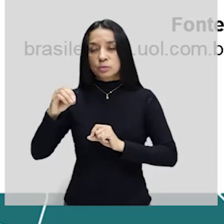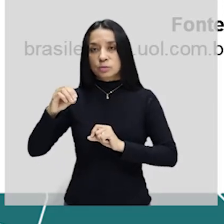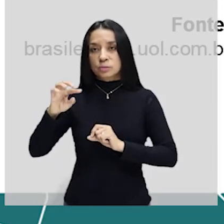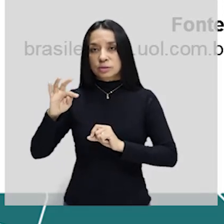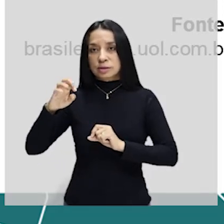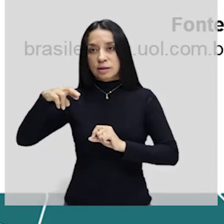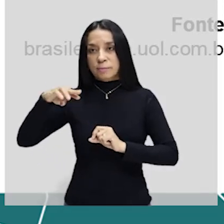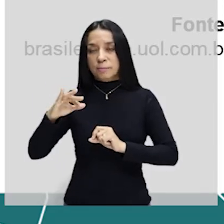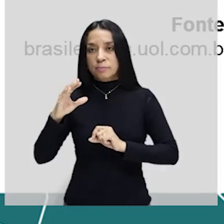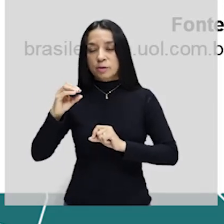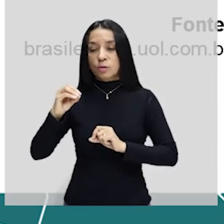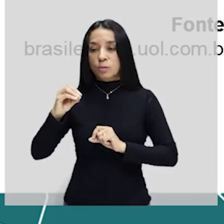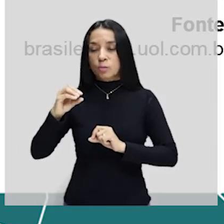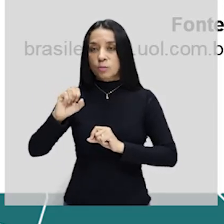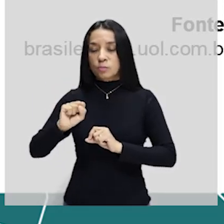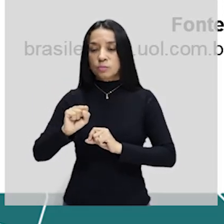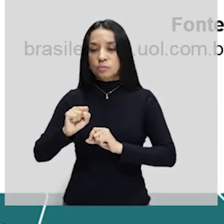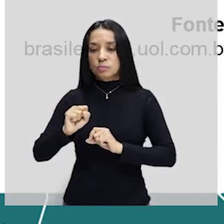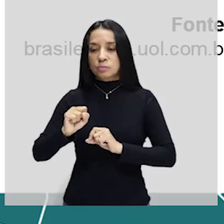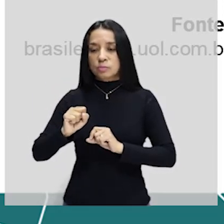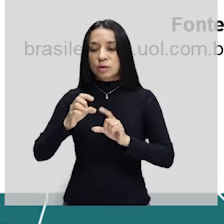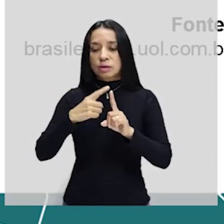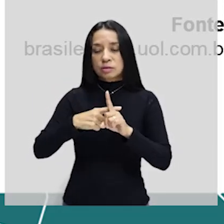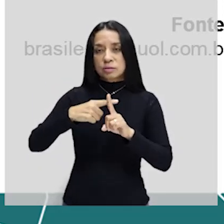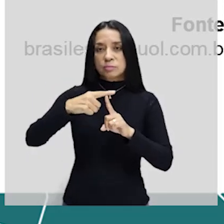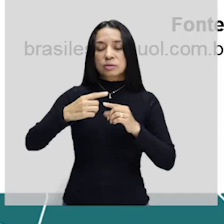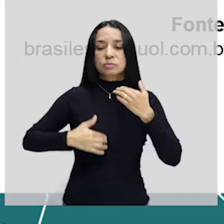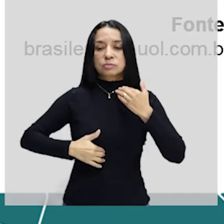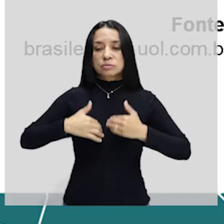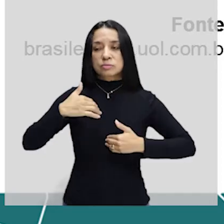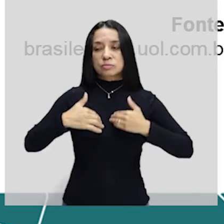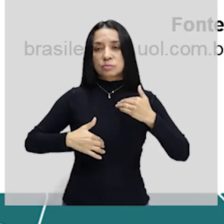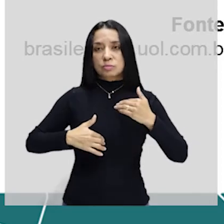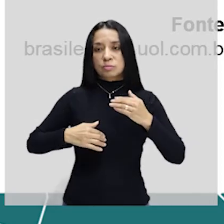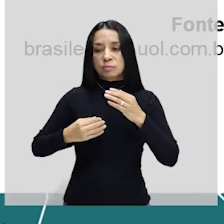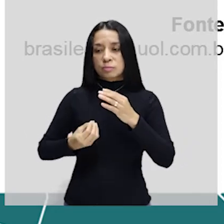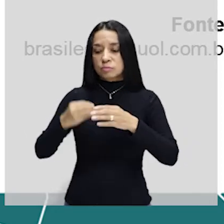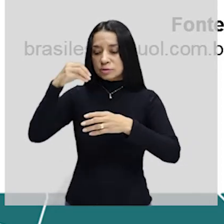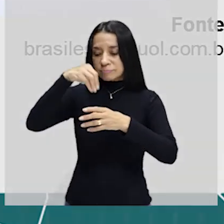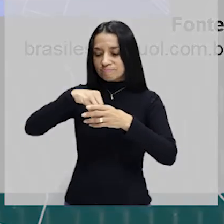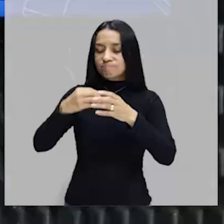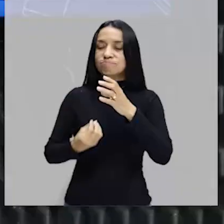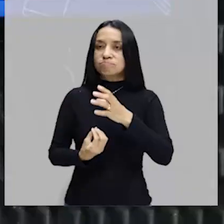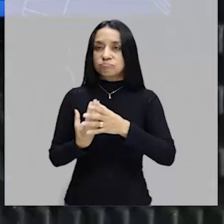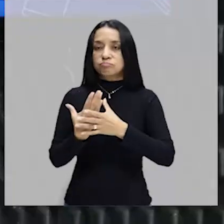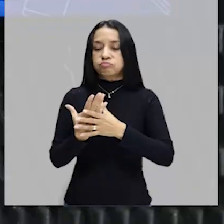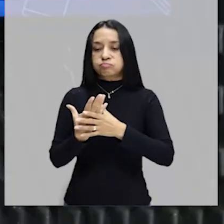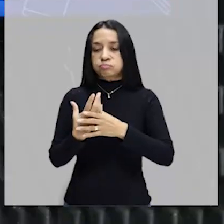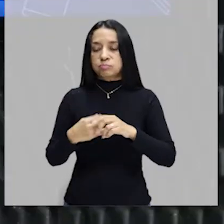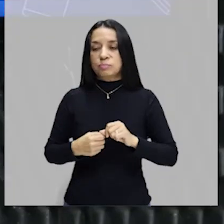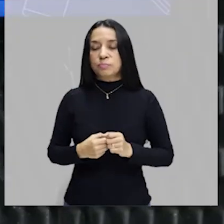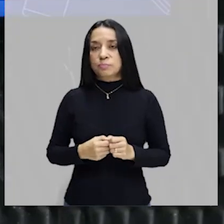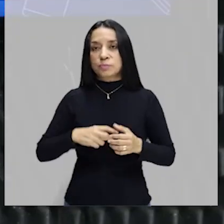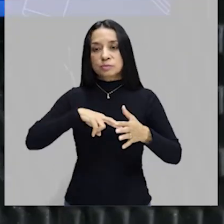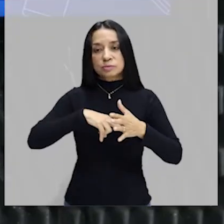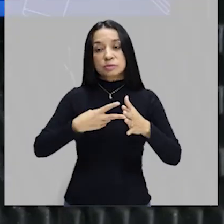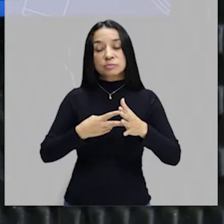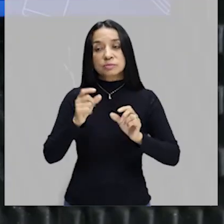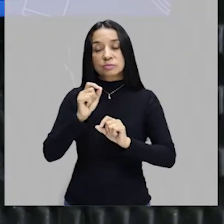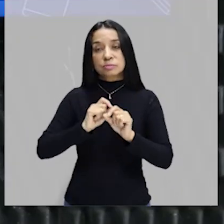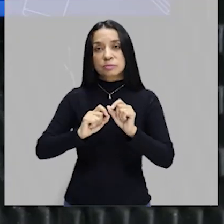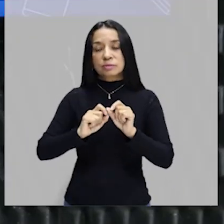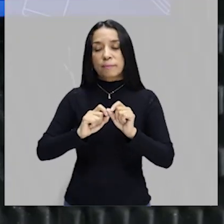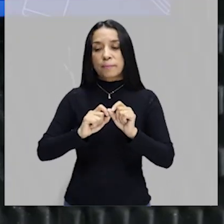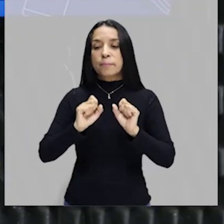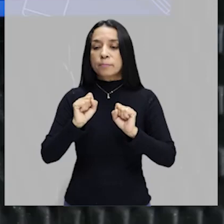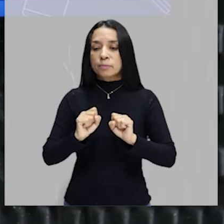Endotérmicos quer dizer o quê? A temperatura do corpo ela é produzida dentro do corpo. O sinônimo para endotérmico